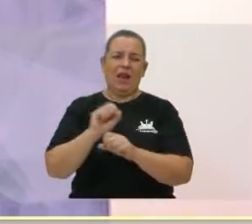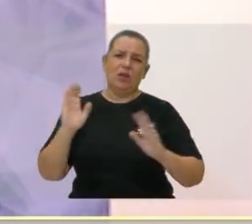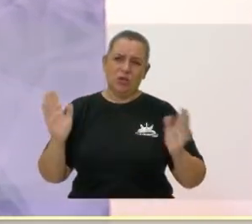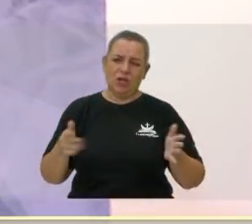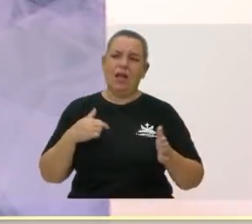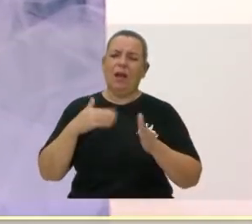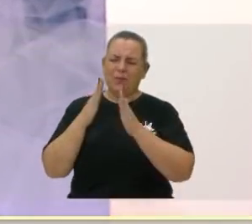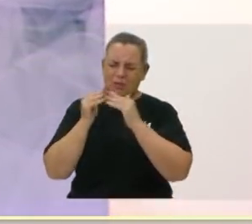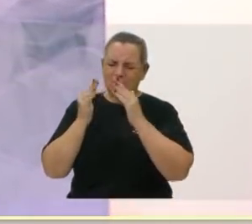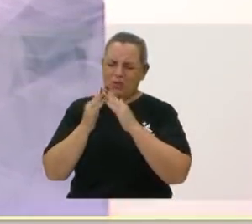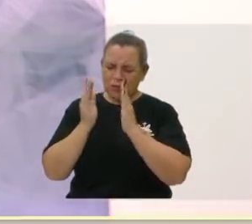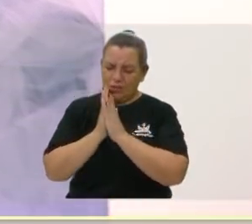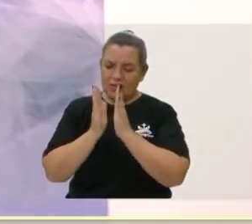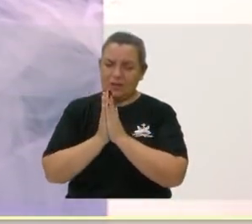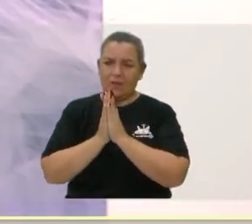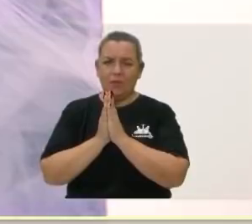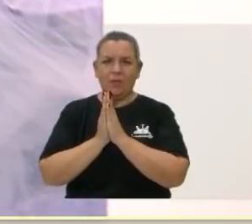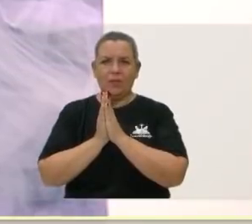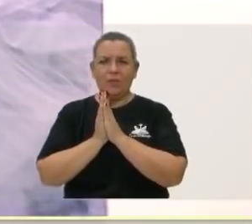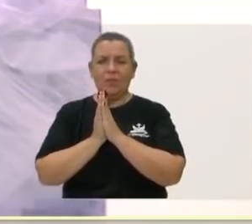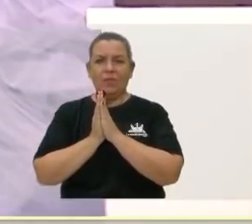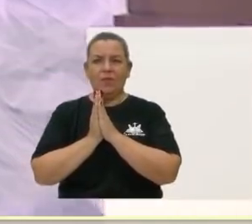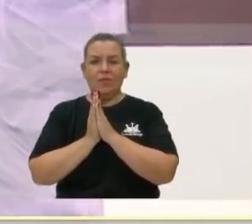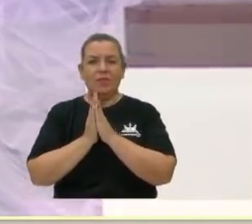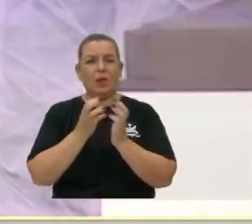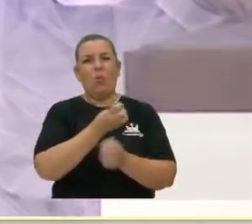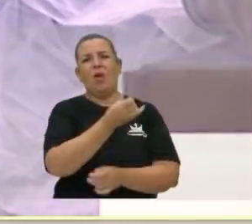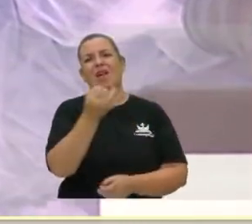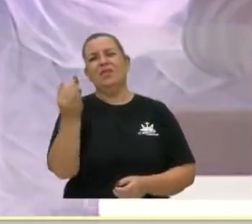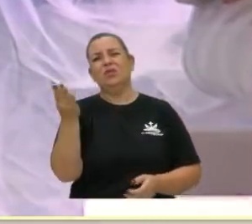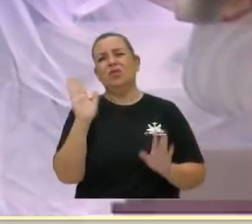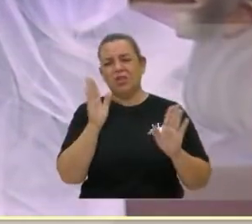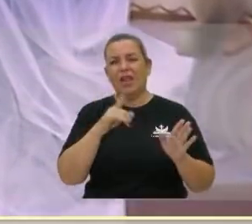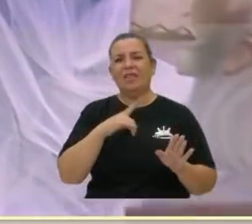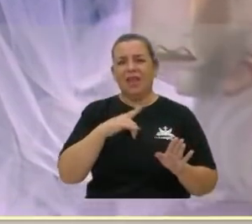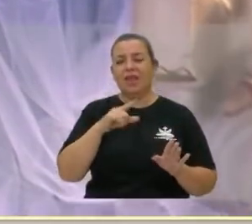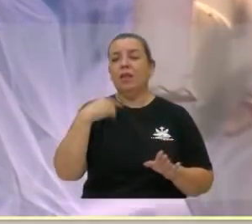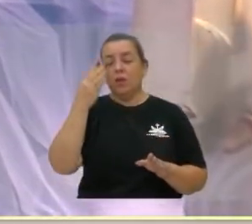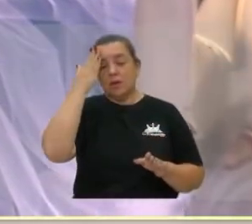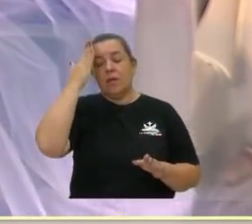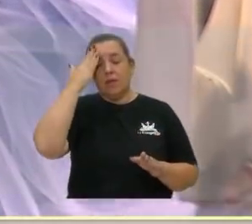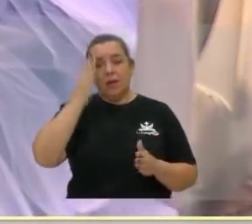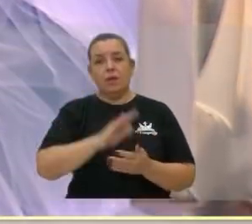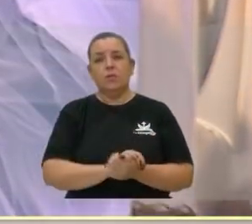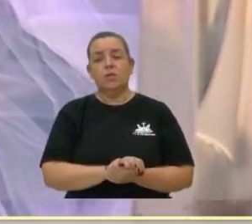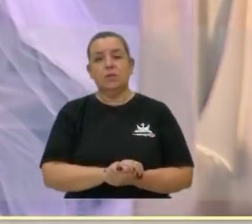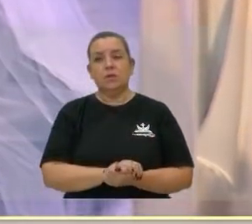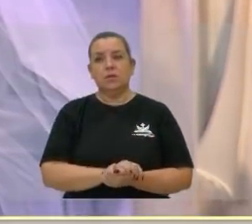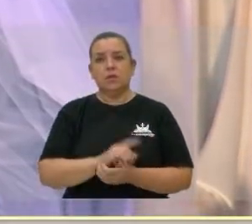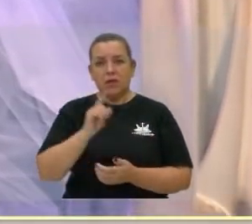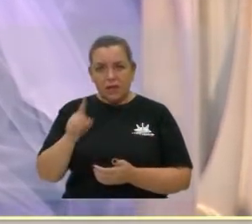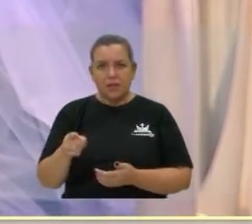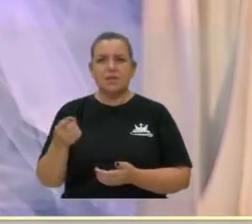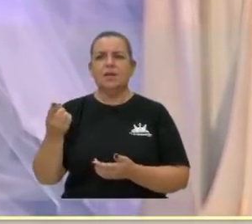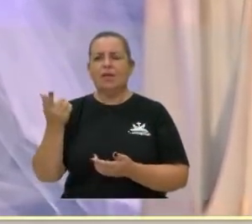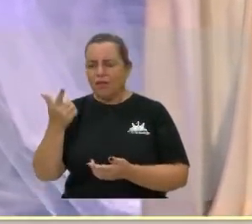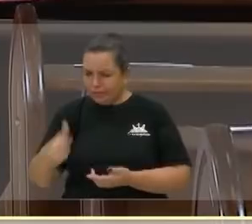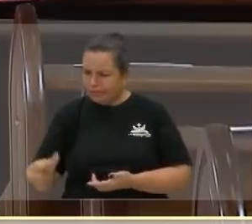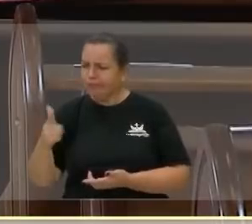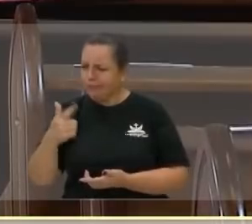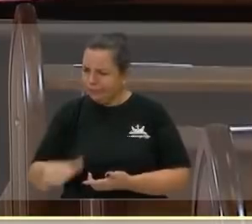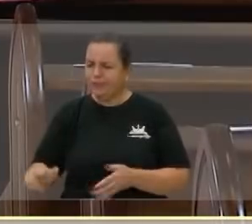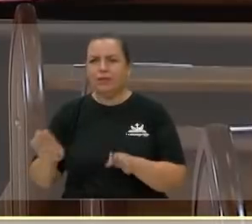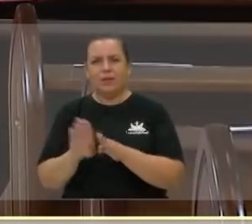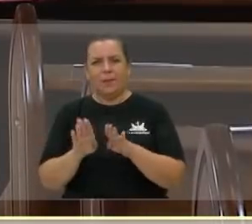pedindo oração. É um caso, mas quantos e quanto esse caso não se repete? Nós precisamos